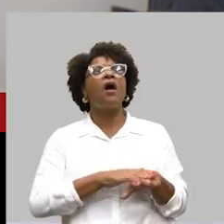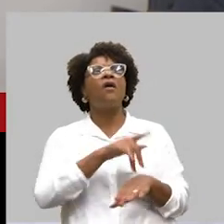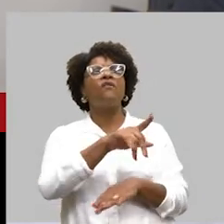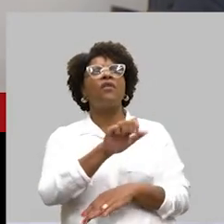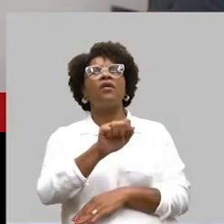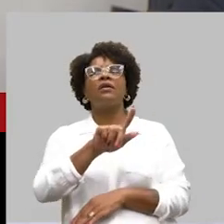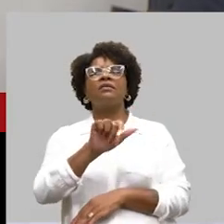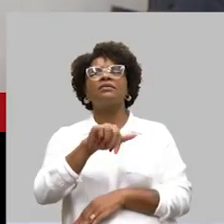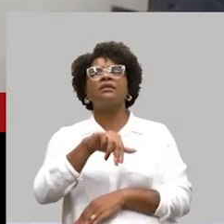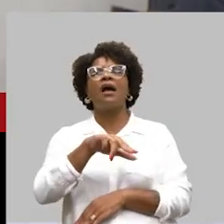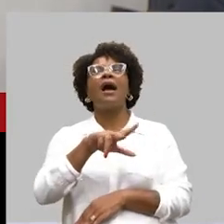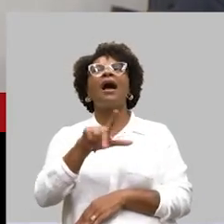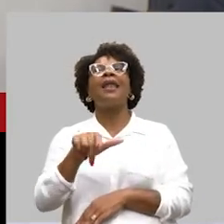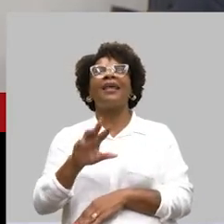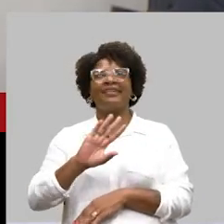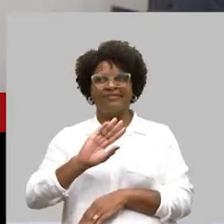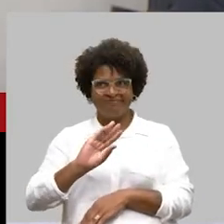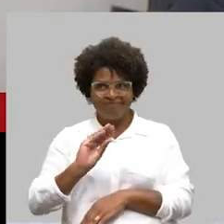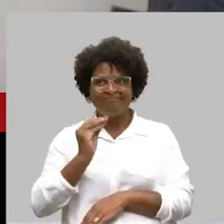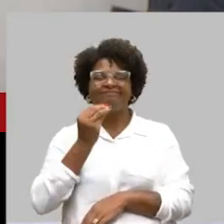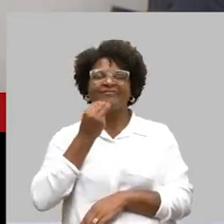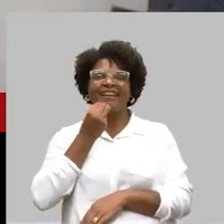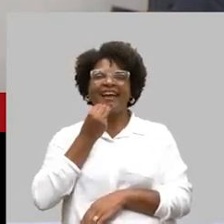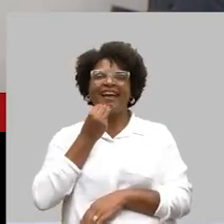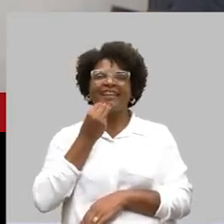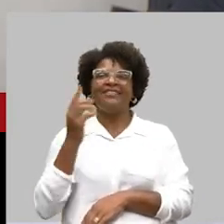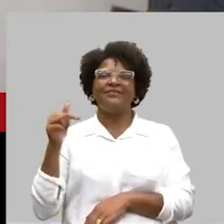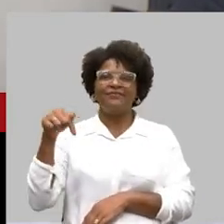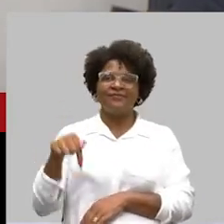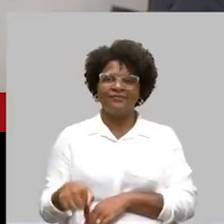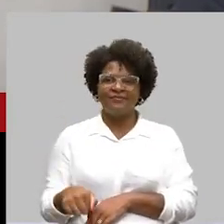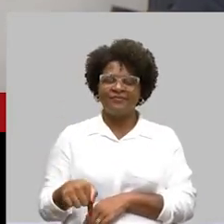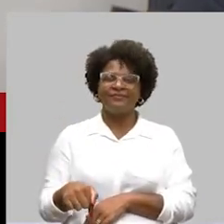os monitores coordenadores compor essa mesa com a